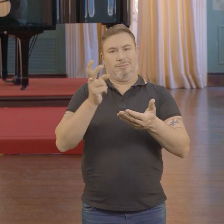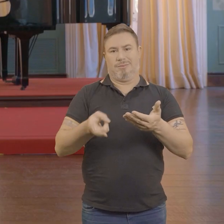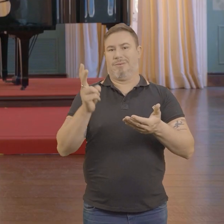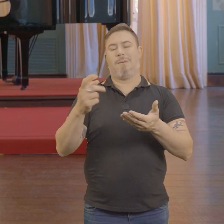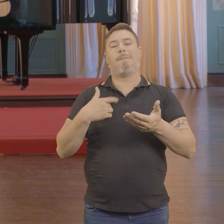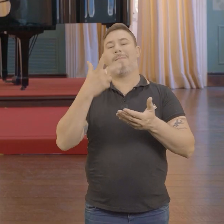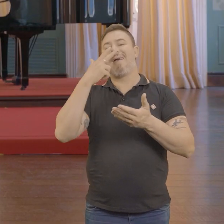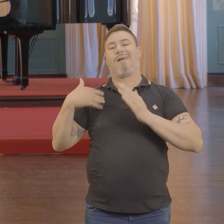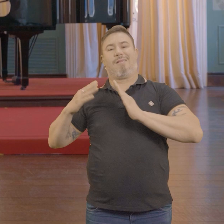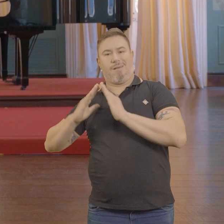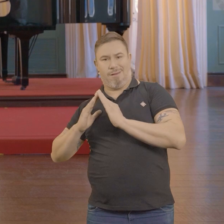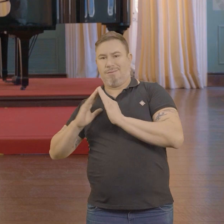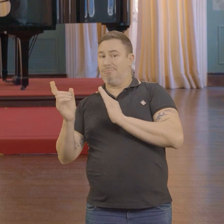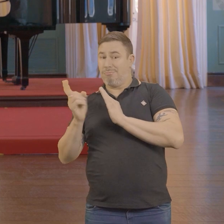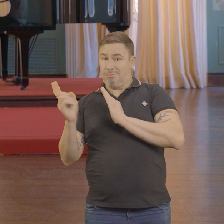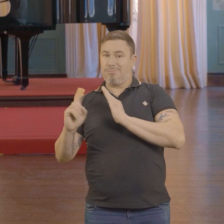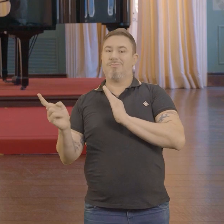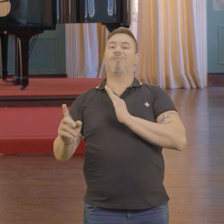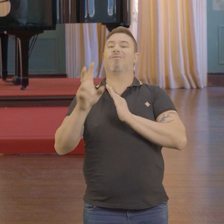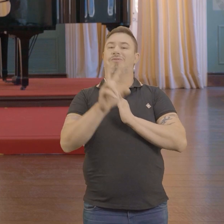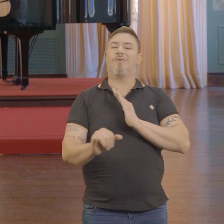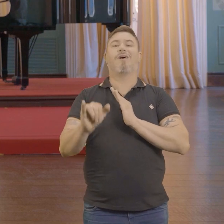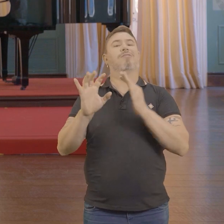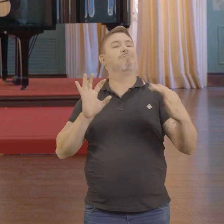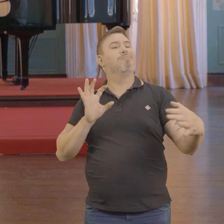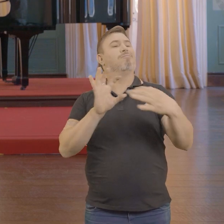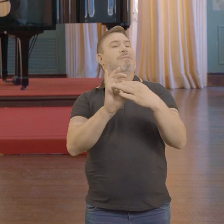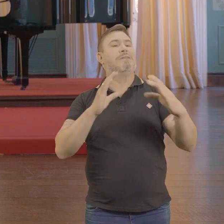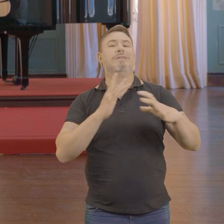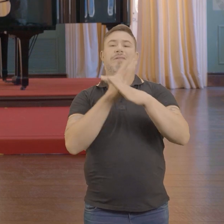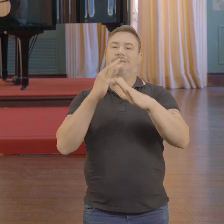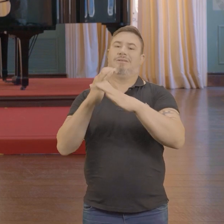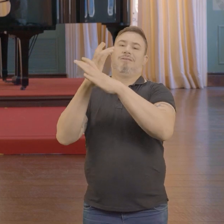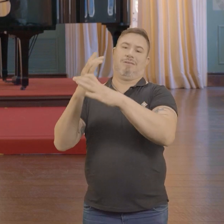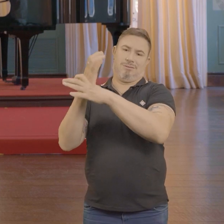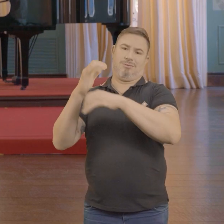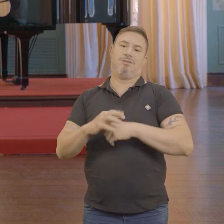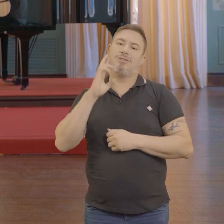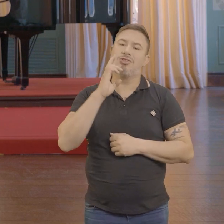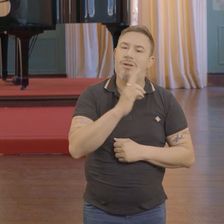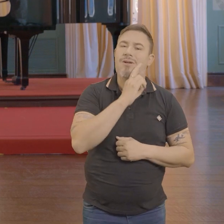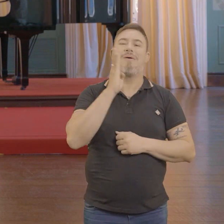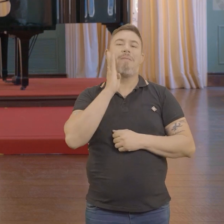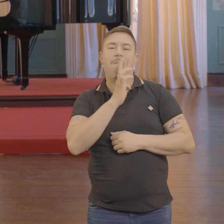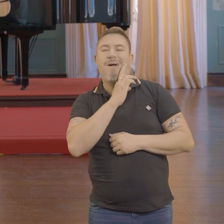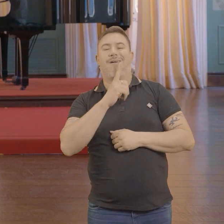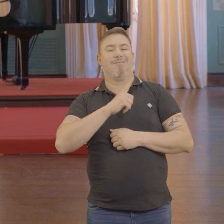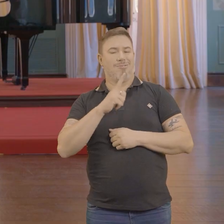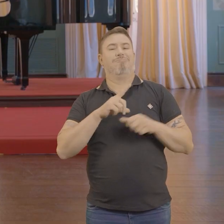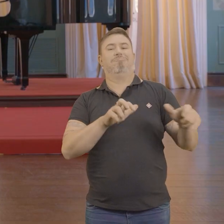né, caseira no século XIX e vira uma sociabilidade de cidade, assim, né, antenada com as ideias